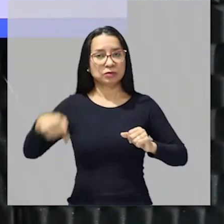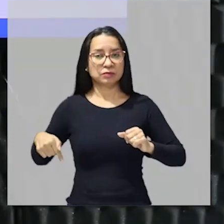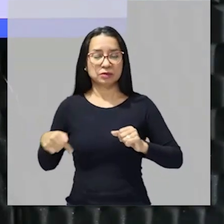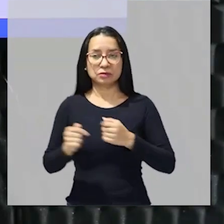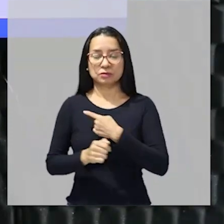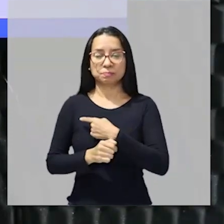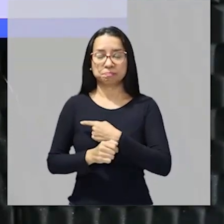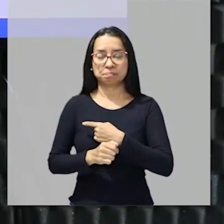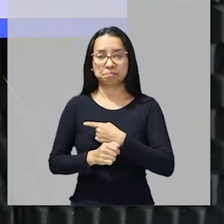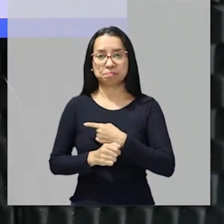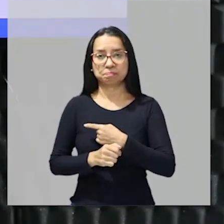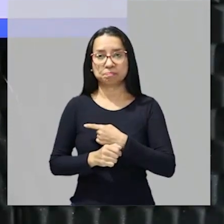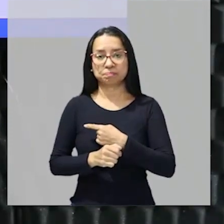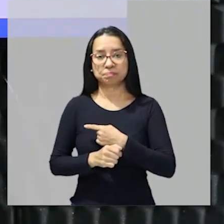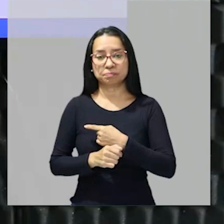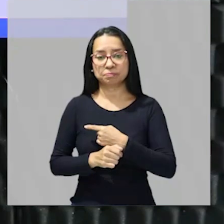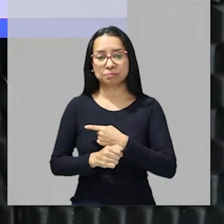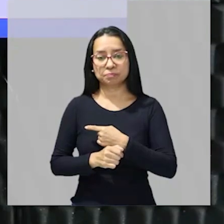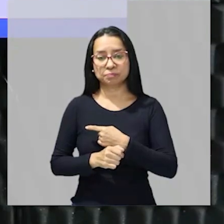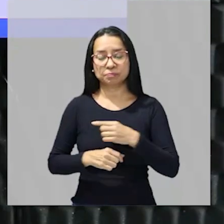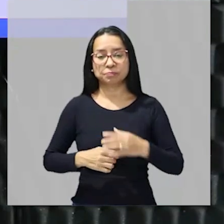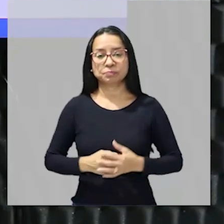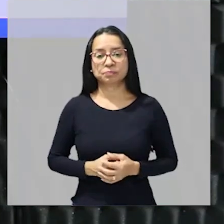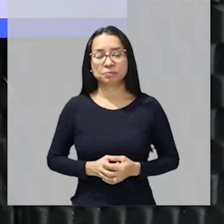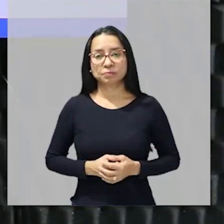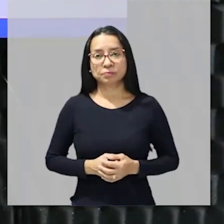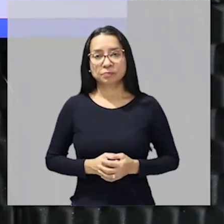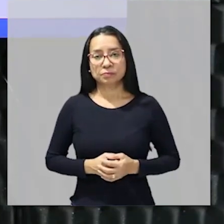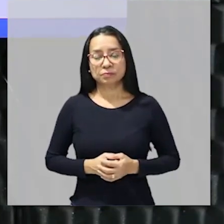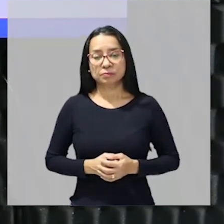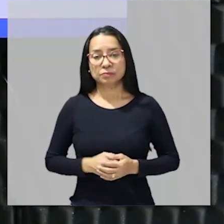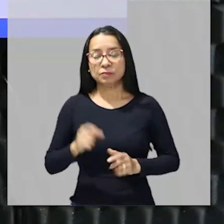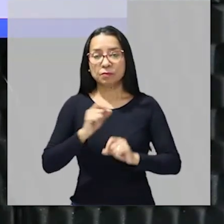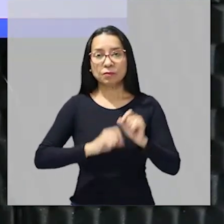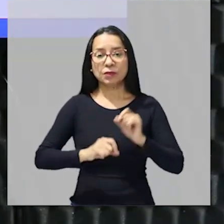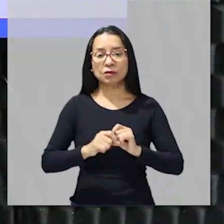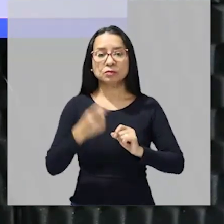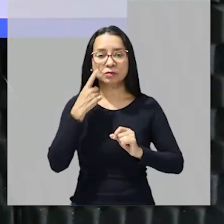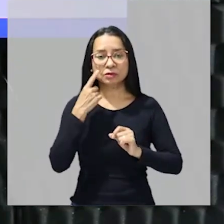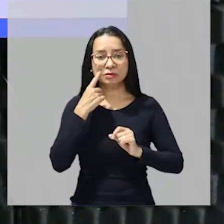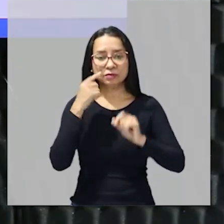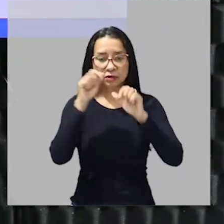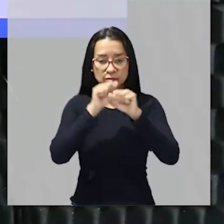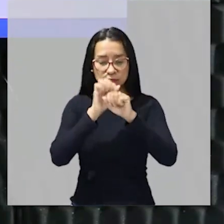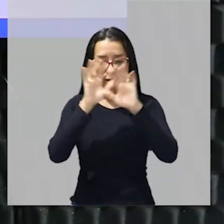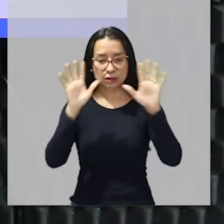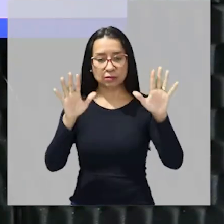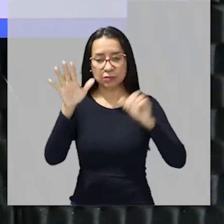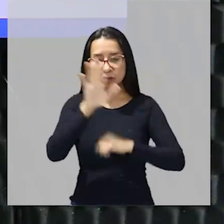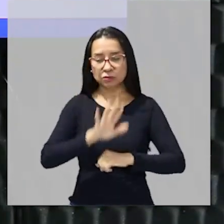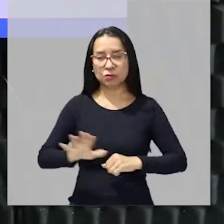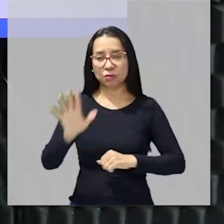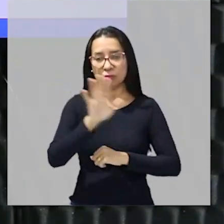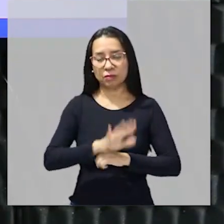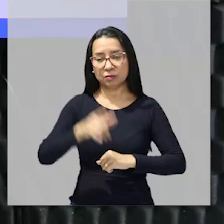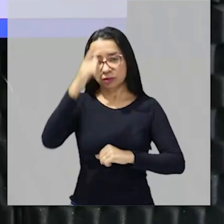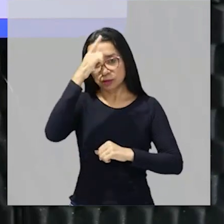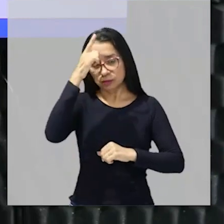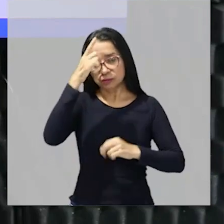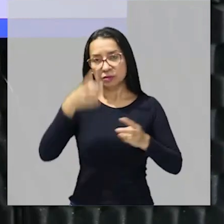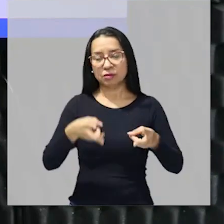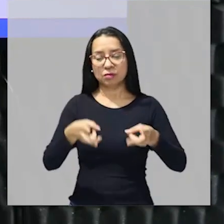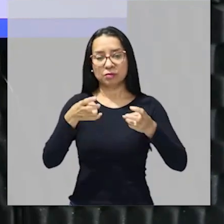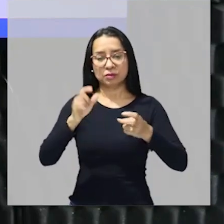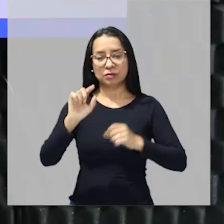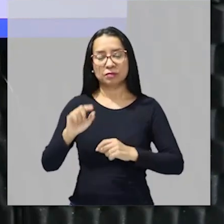oriental, sob influência do comunismo. Então, é o que se vê claramente aqui no mapa da Alemanha. Observe que